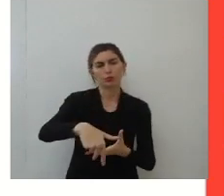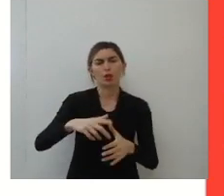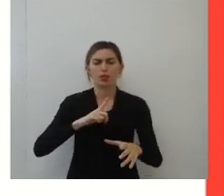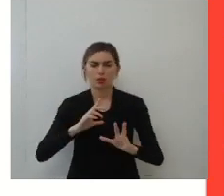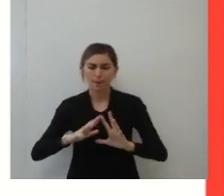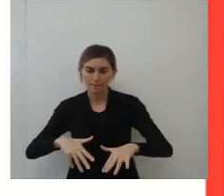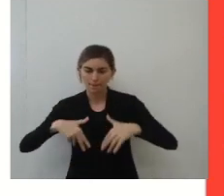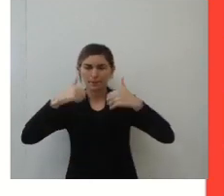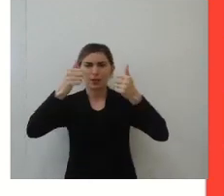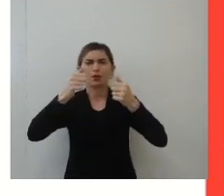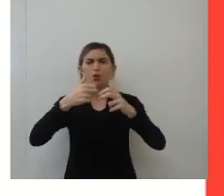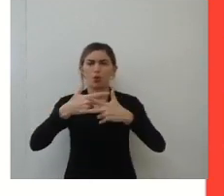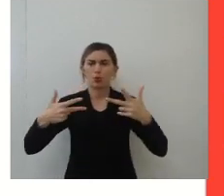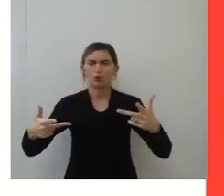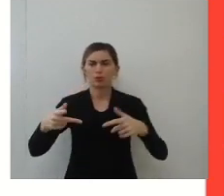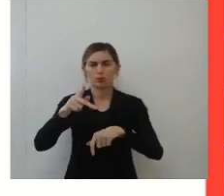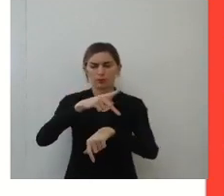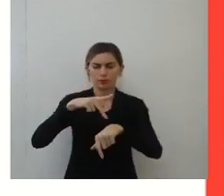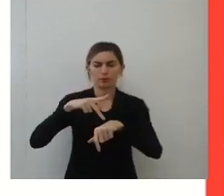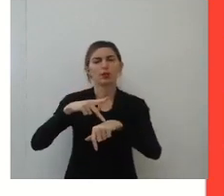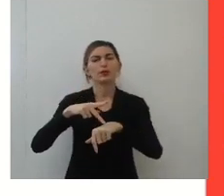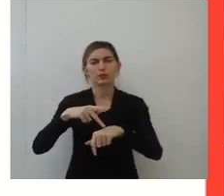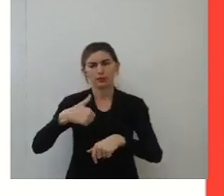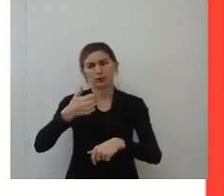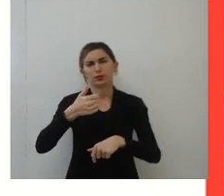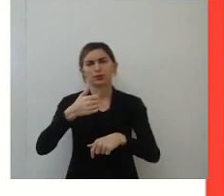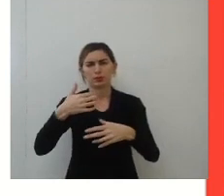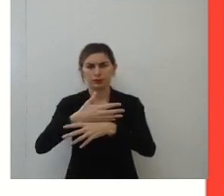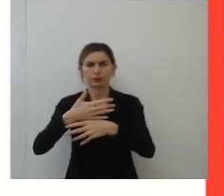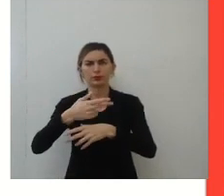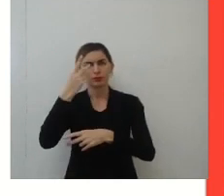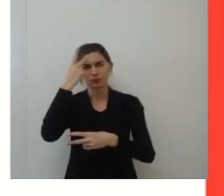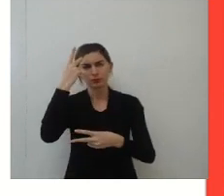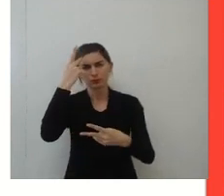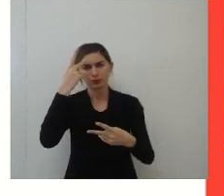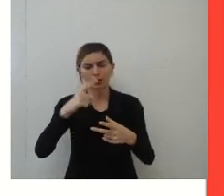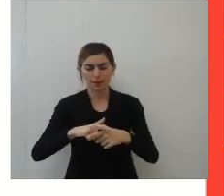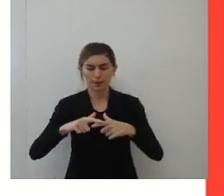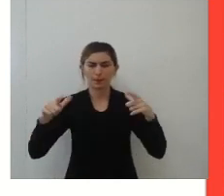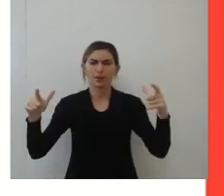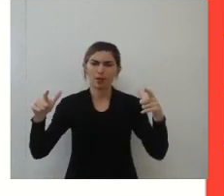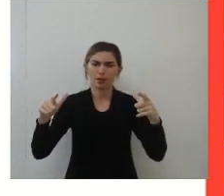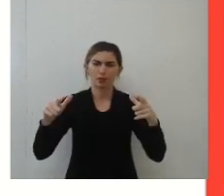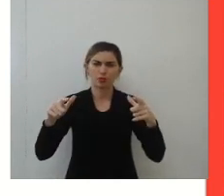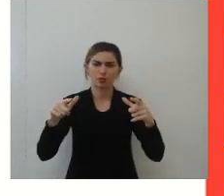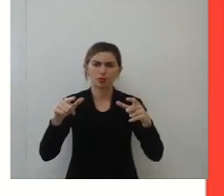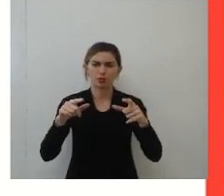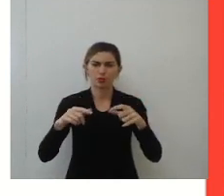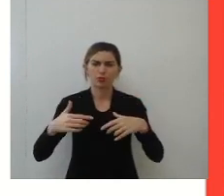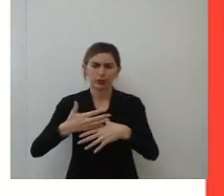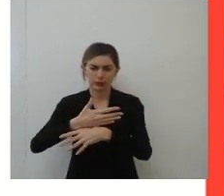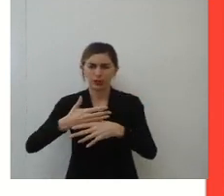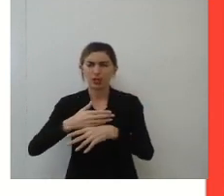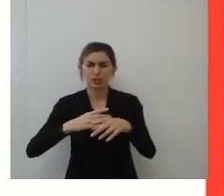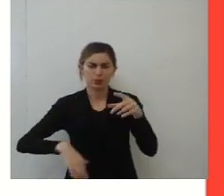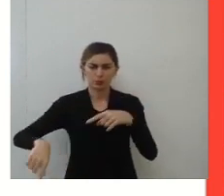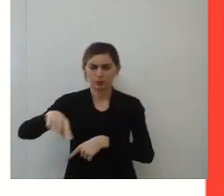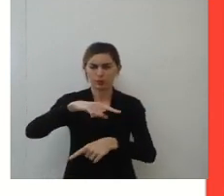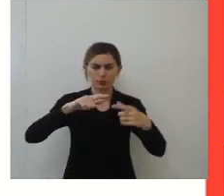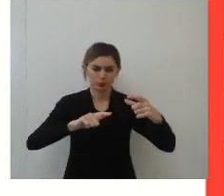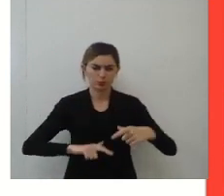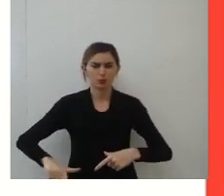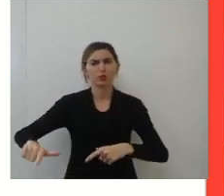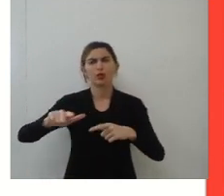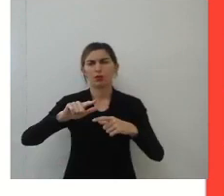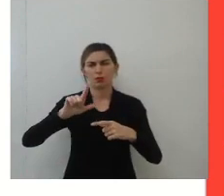equipamento urbano do país, e aí nós temos isso, por exemplo, na cidade de São Paulo, a maior infraestrutura urbana do território